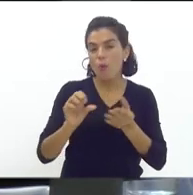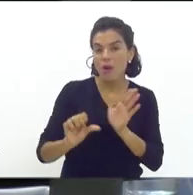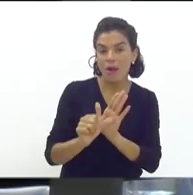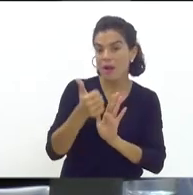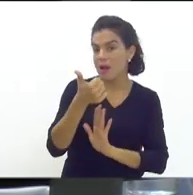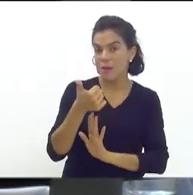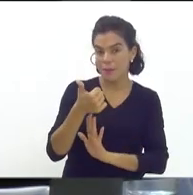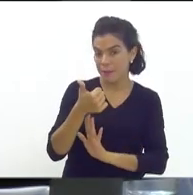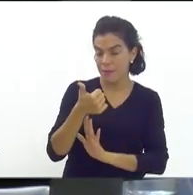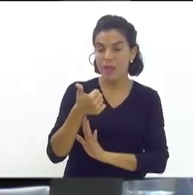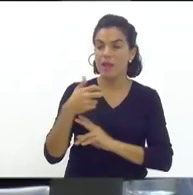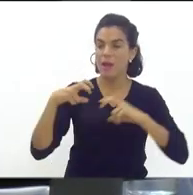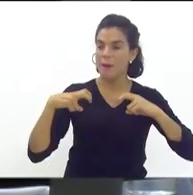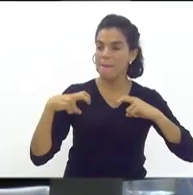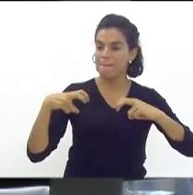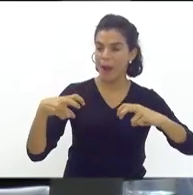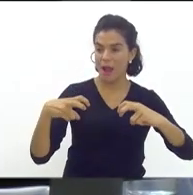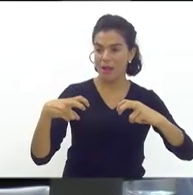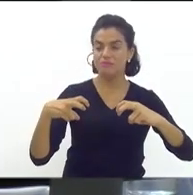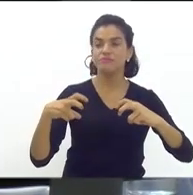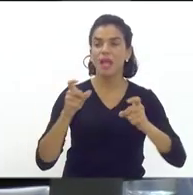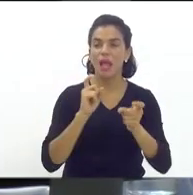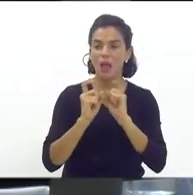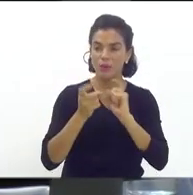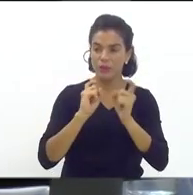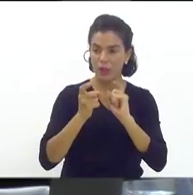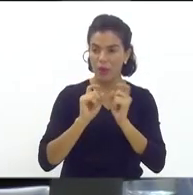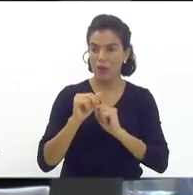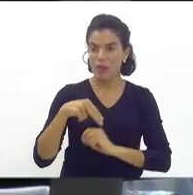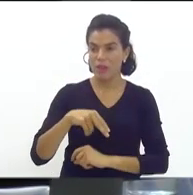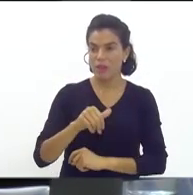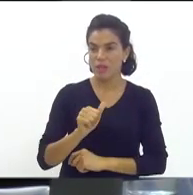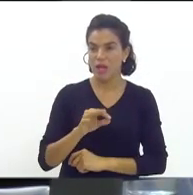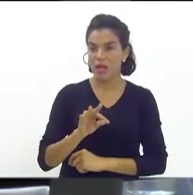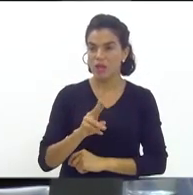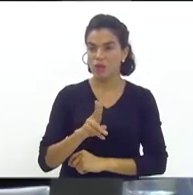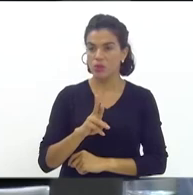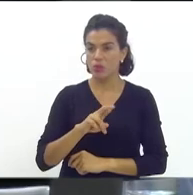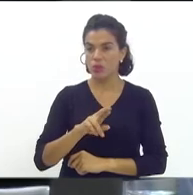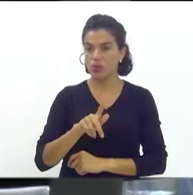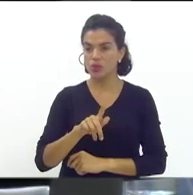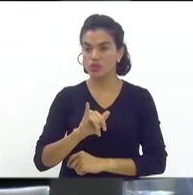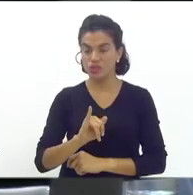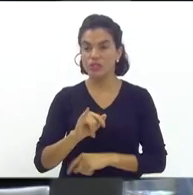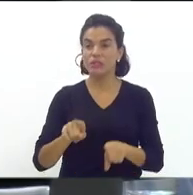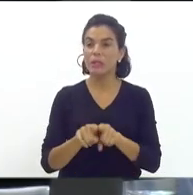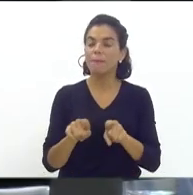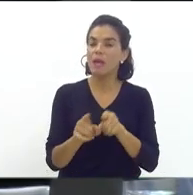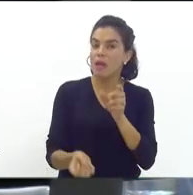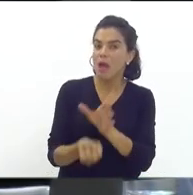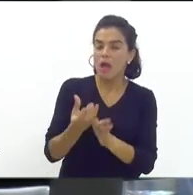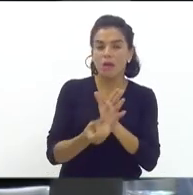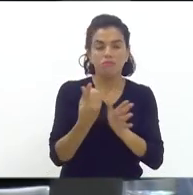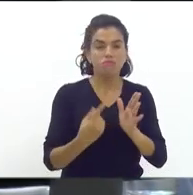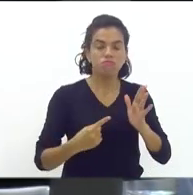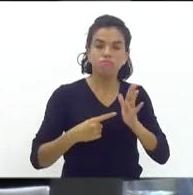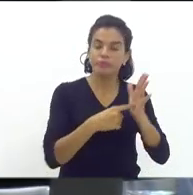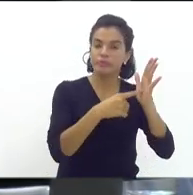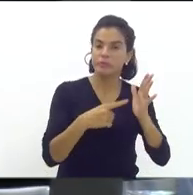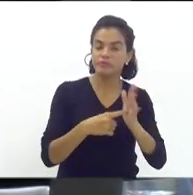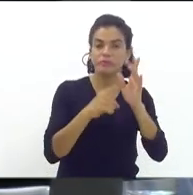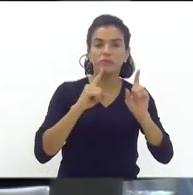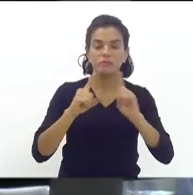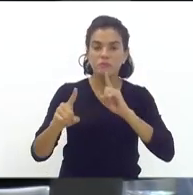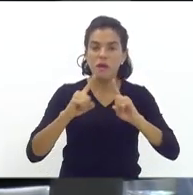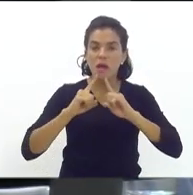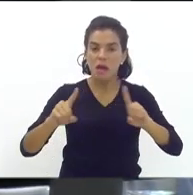a primeira oitiva da empresa natureza e como as queixas mais recentes que surgiram em plenário são também do serviço de